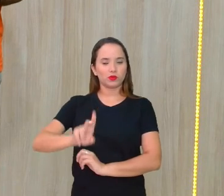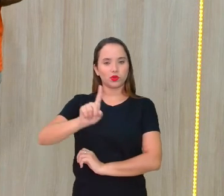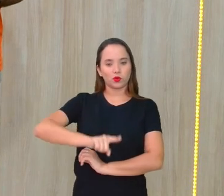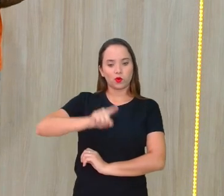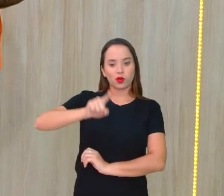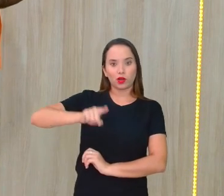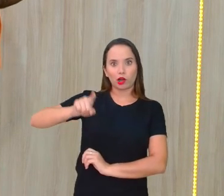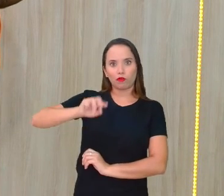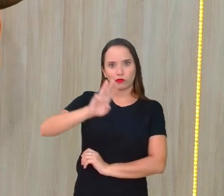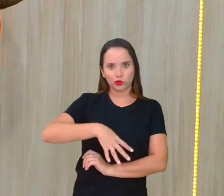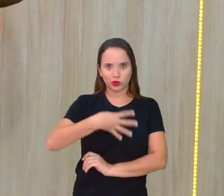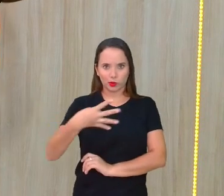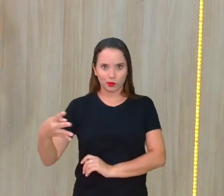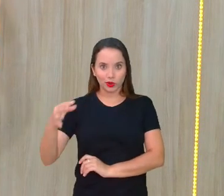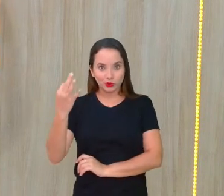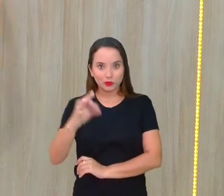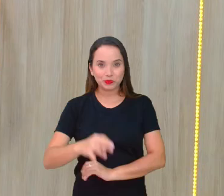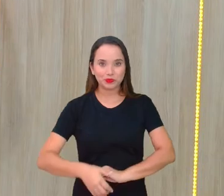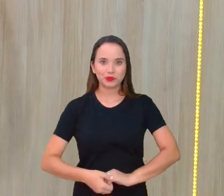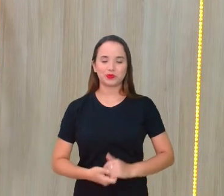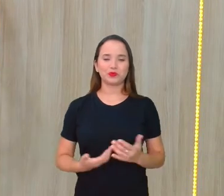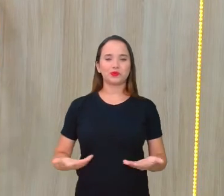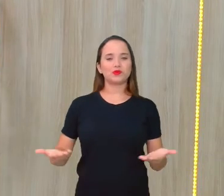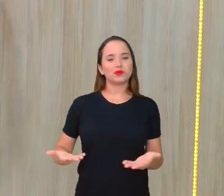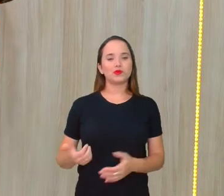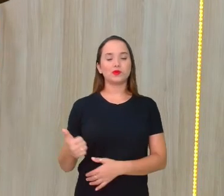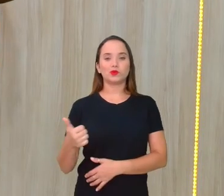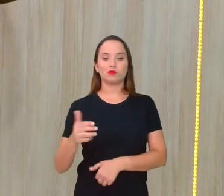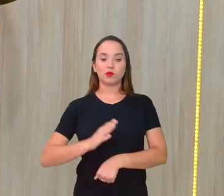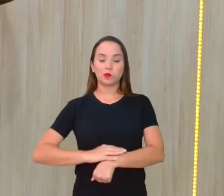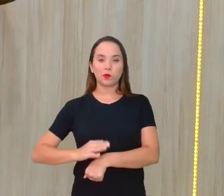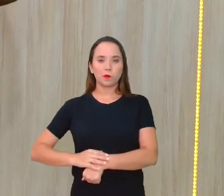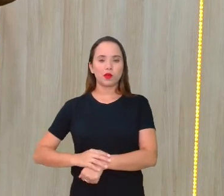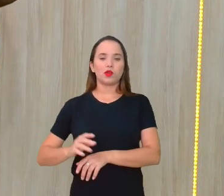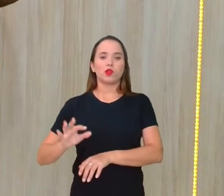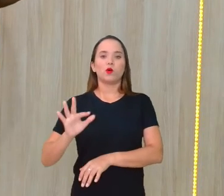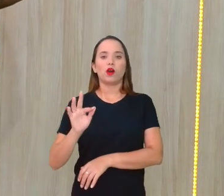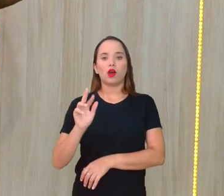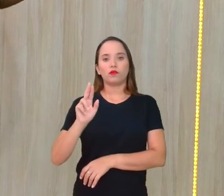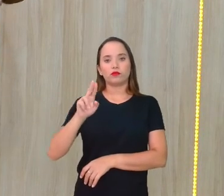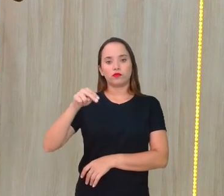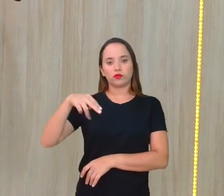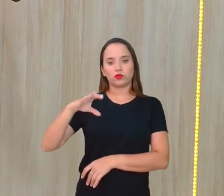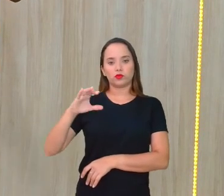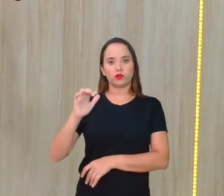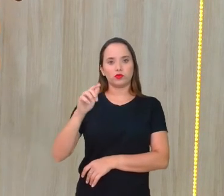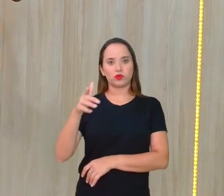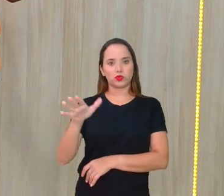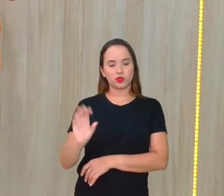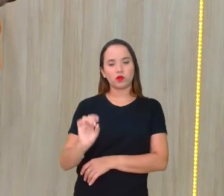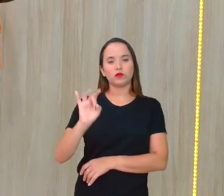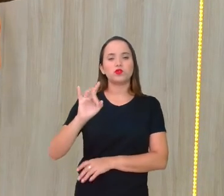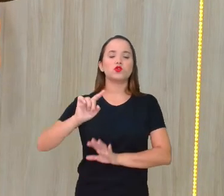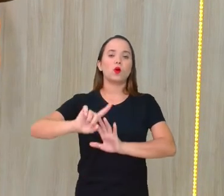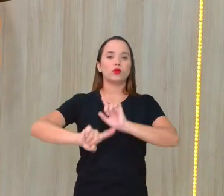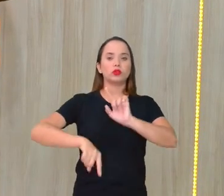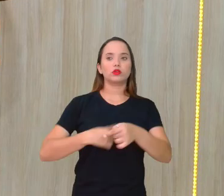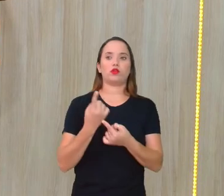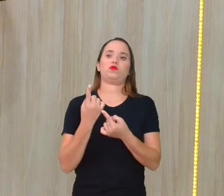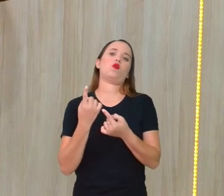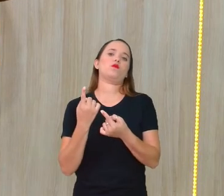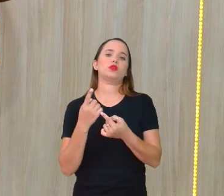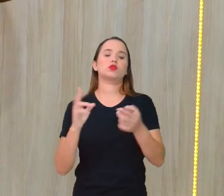e tabelas, tá certo? Então, nesse primeiro momento, a função foi para a gente uma transformação, foi